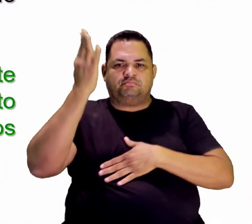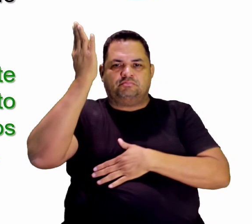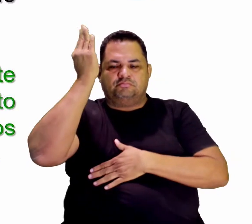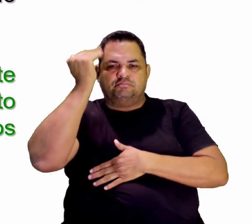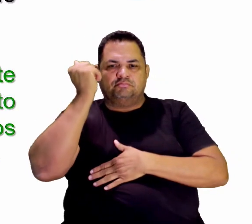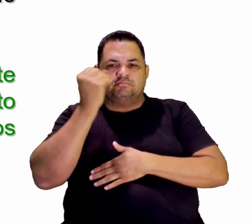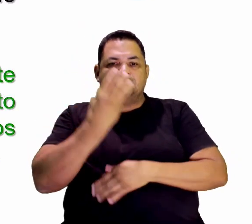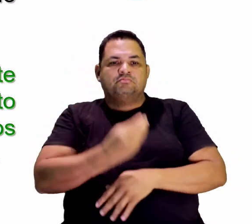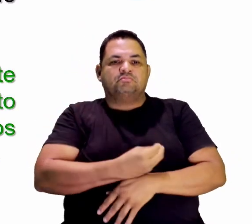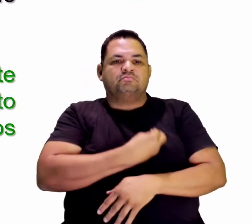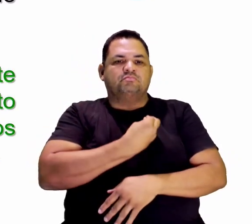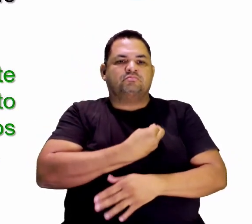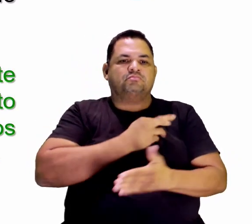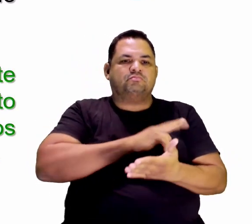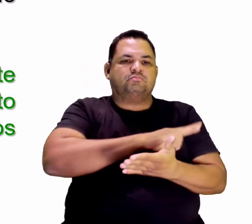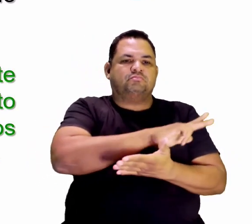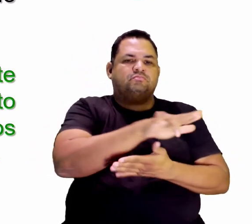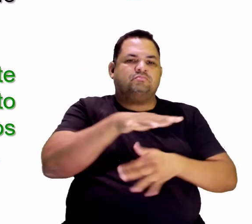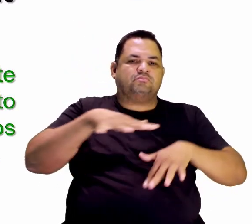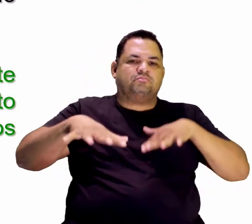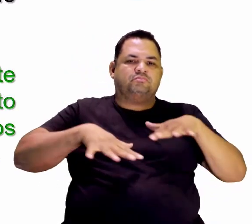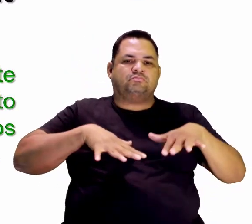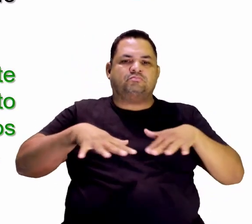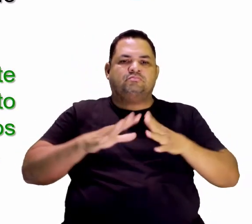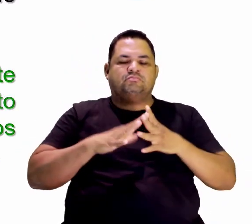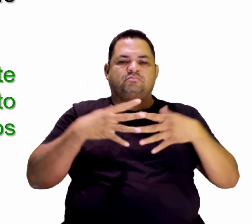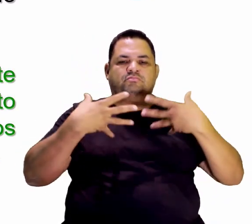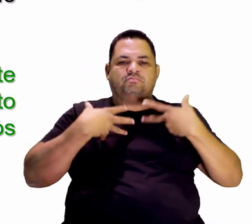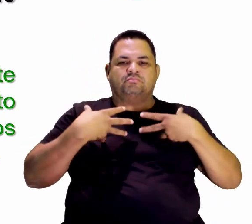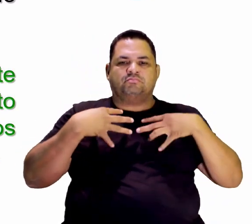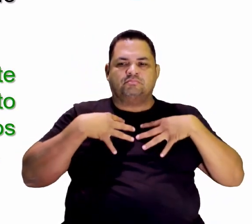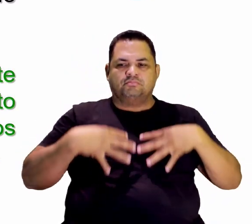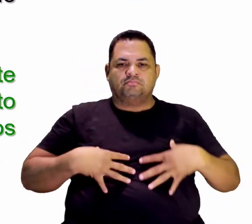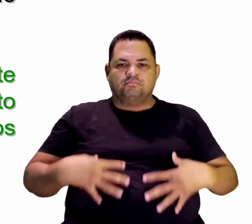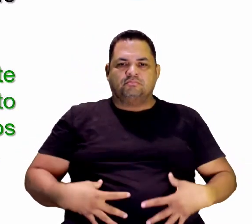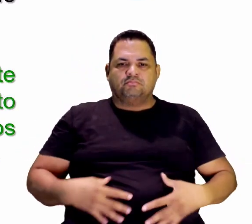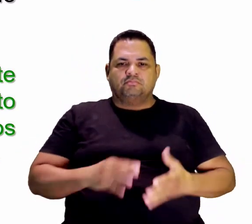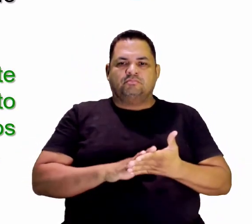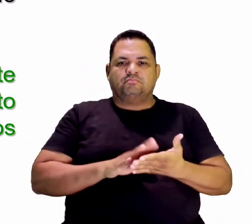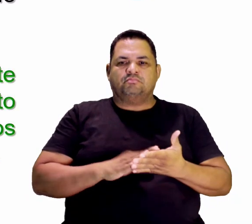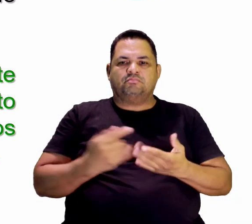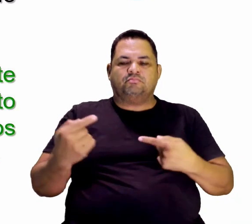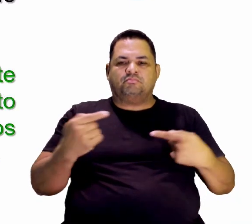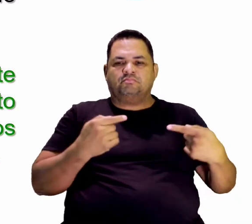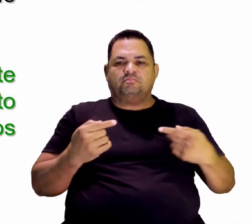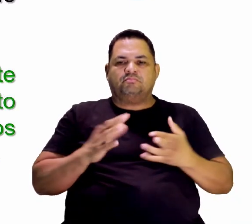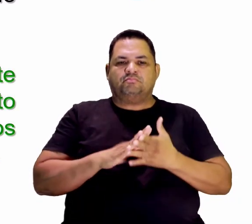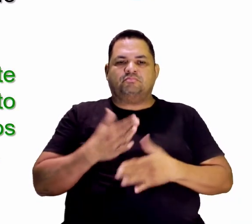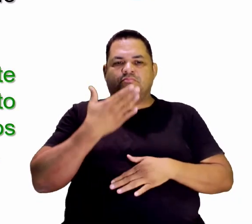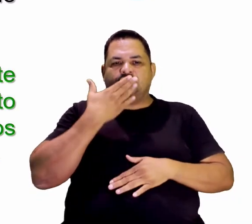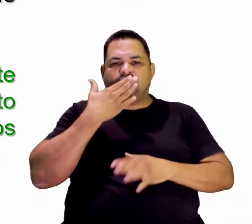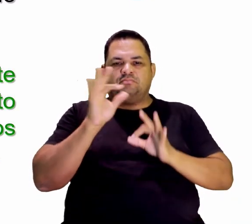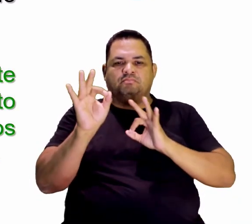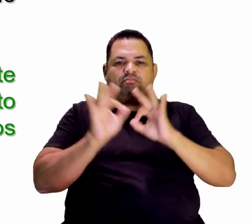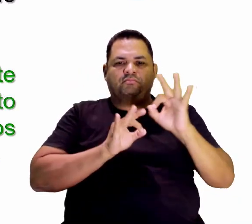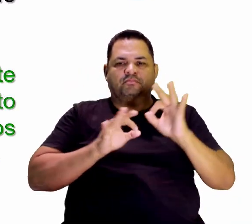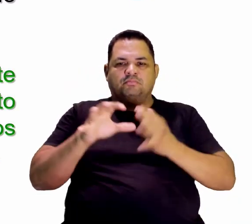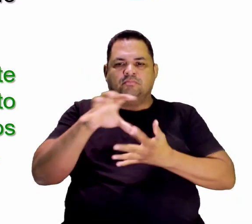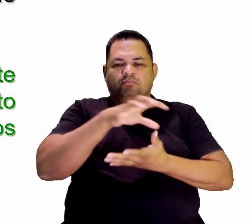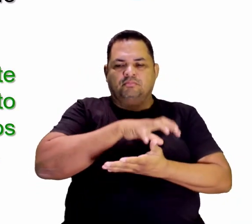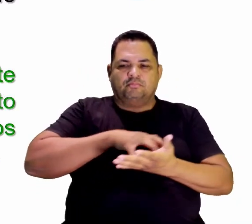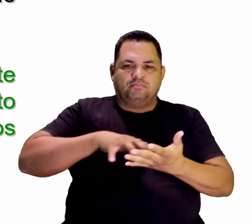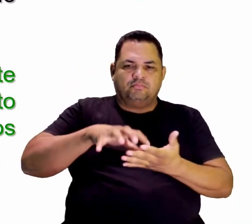em diferentes contextos, certo? Maravilha! Temos como objetivos, o